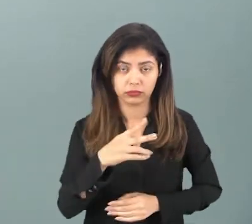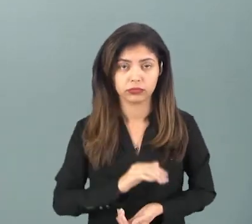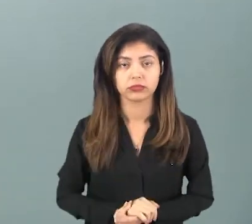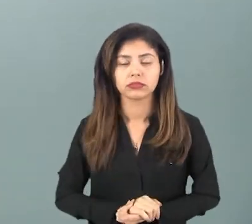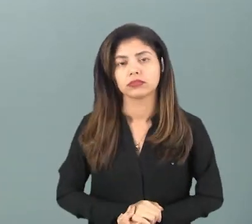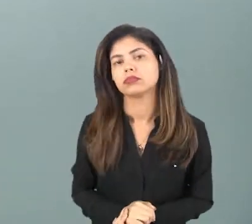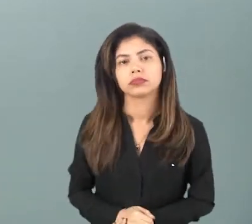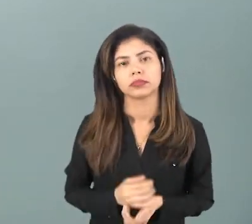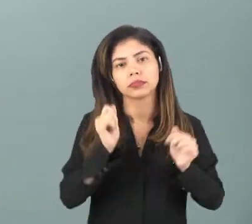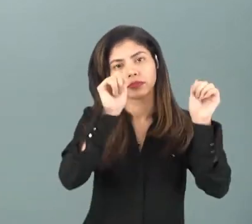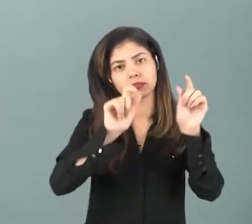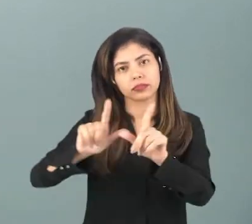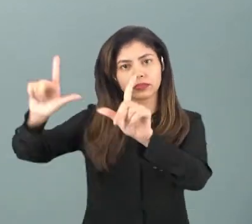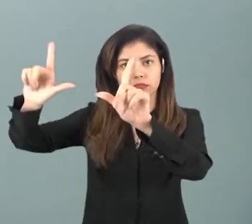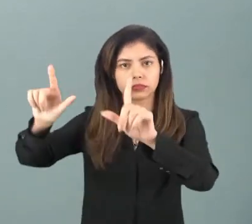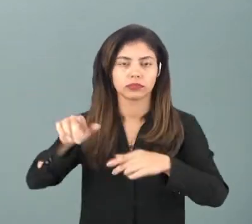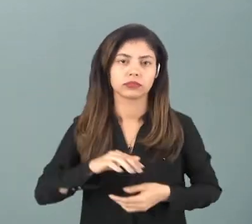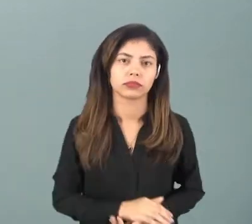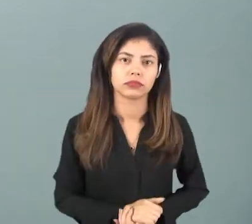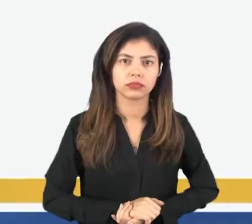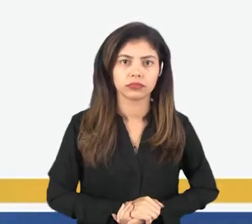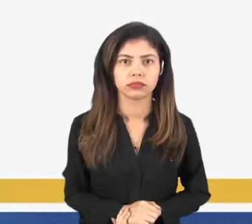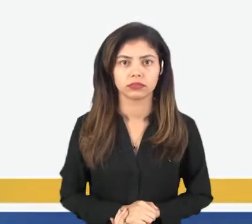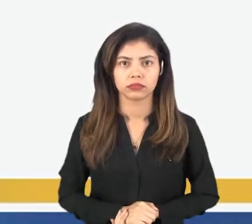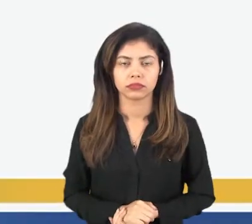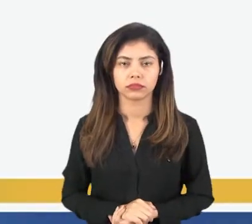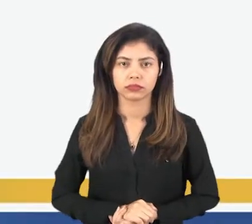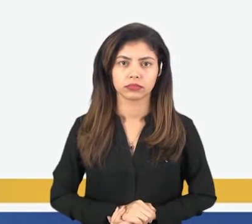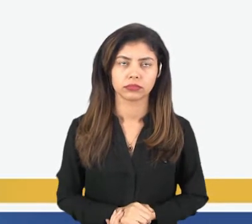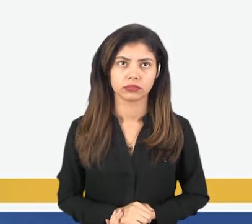Então, continue comigo aí na tela, vamos lá.